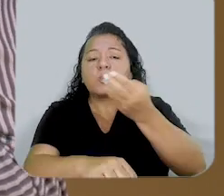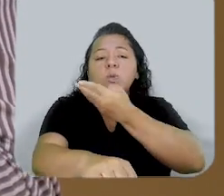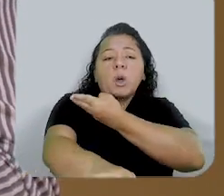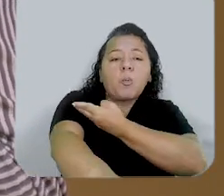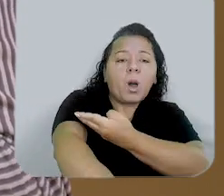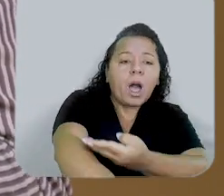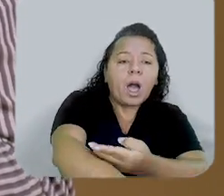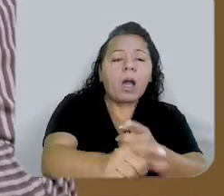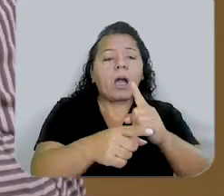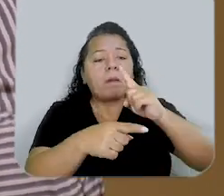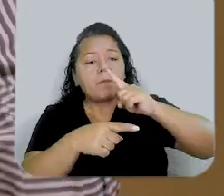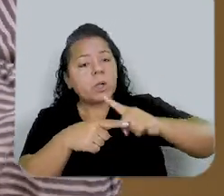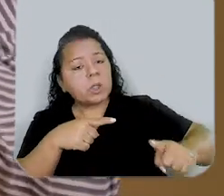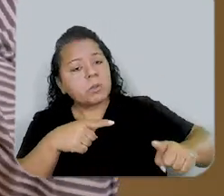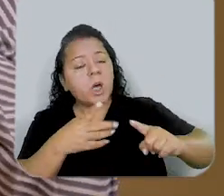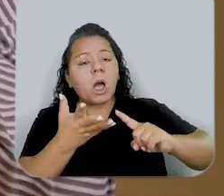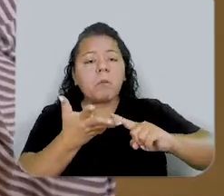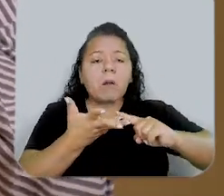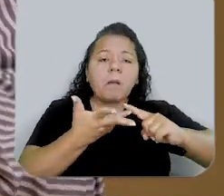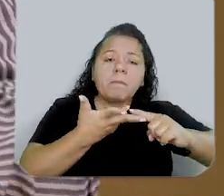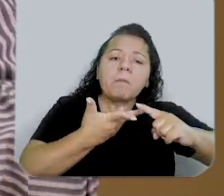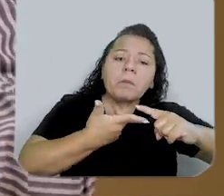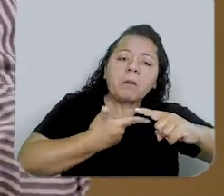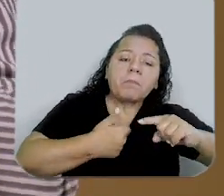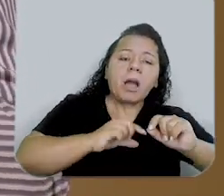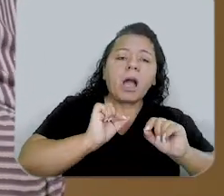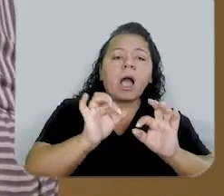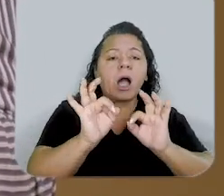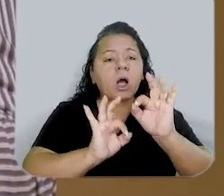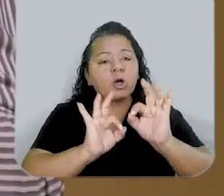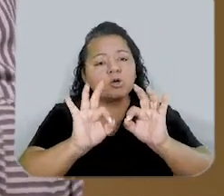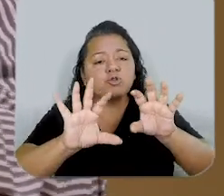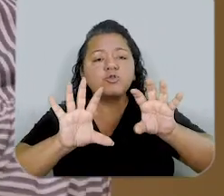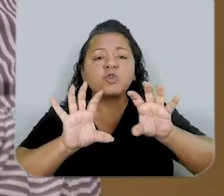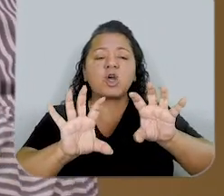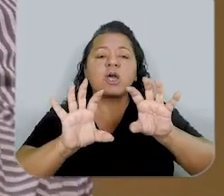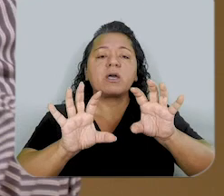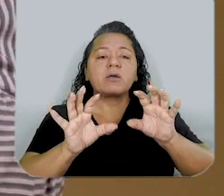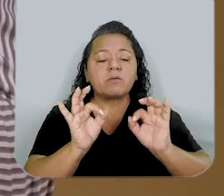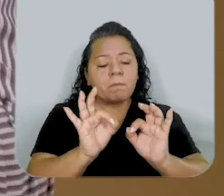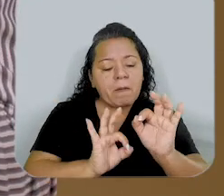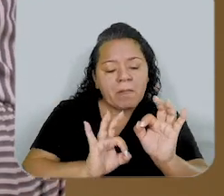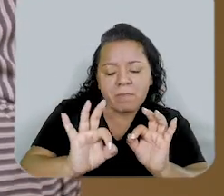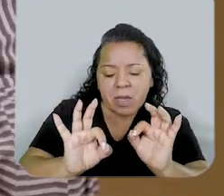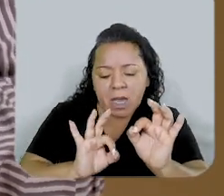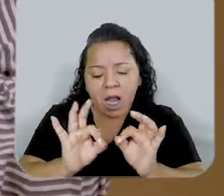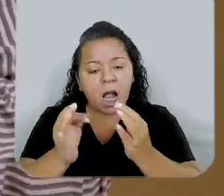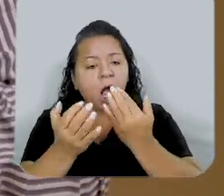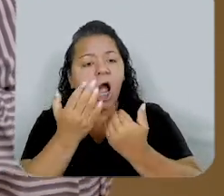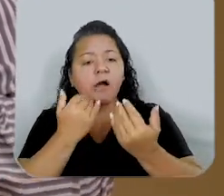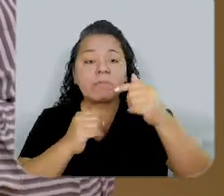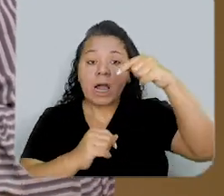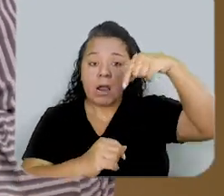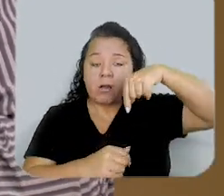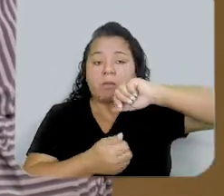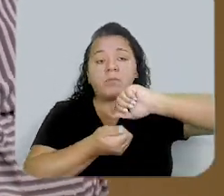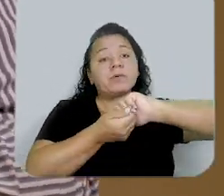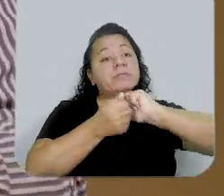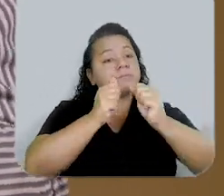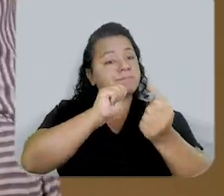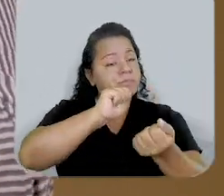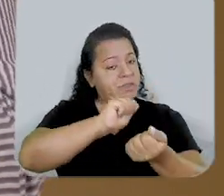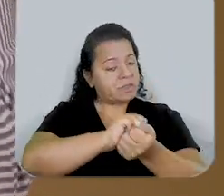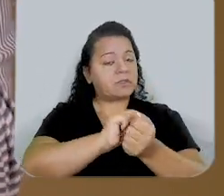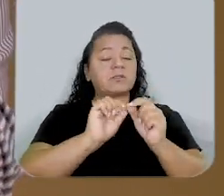né, as suas formas de preparar o alimento, e aqui foram adaptadas. Onde nós tivemos o indígena